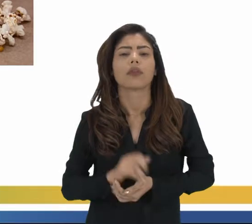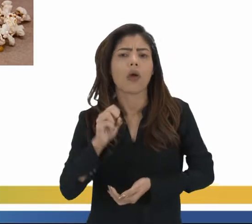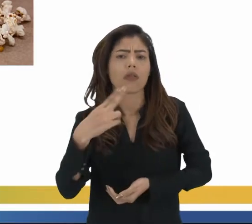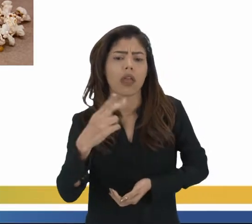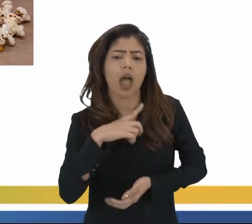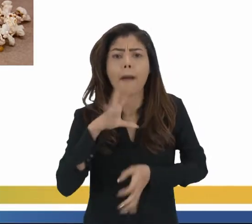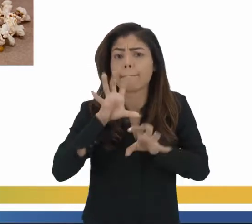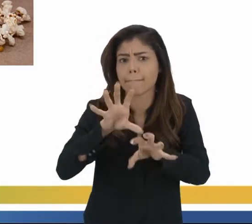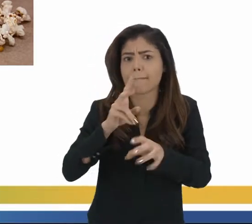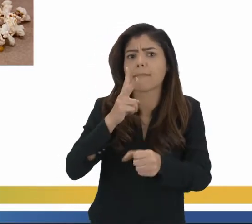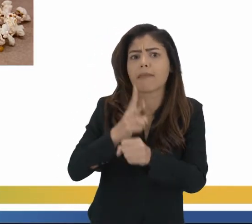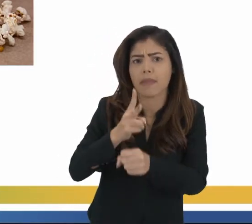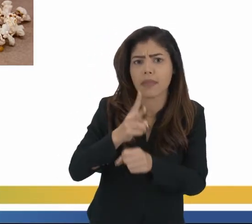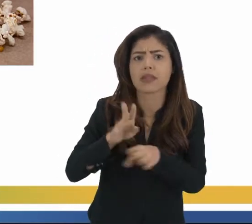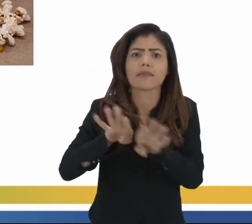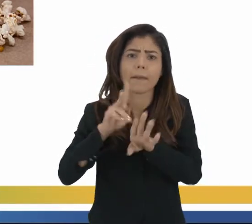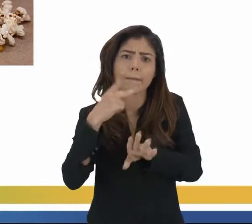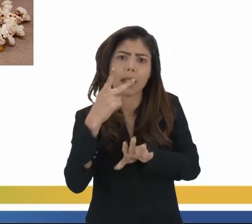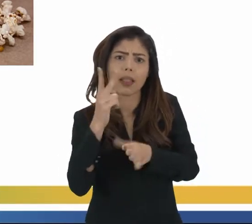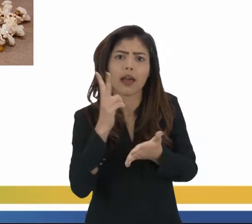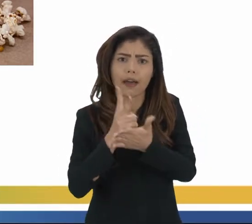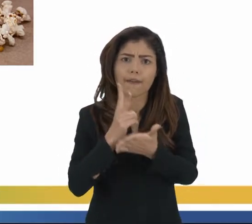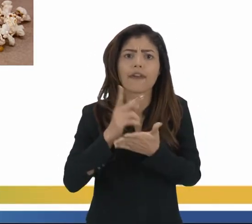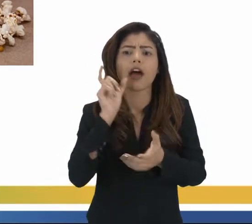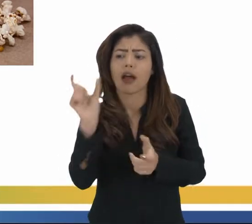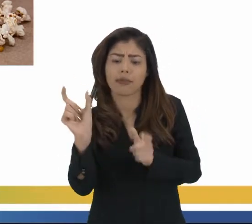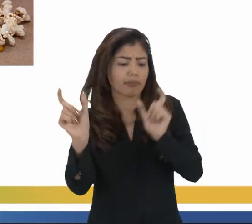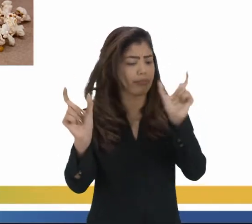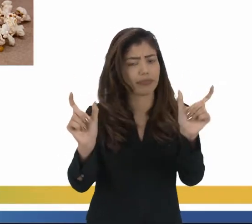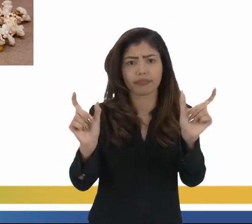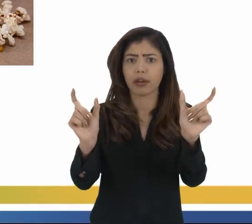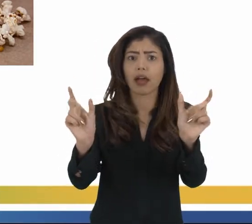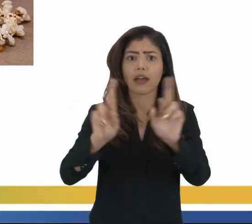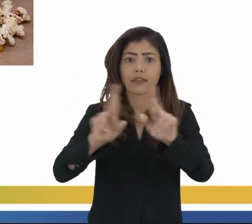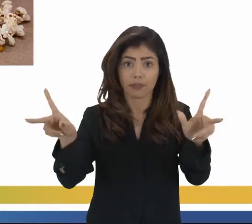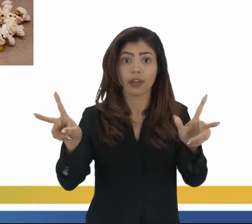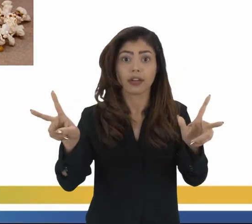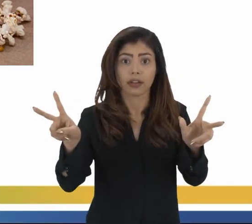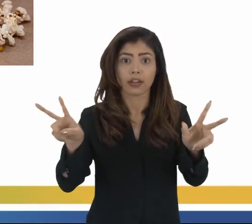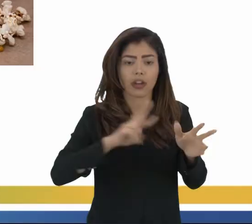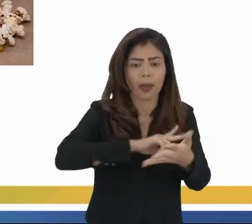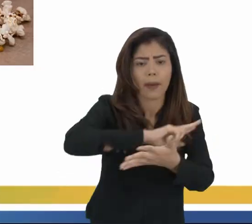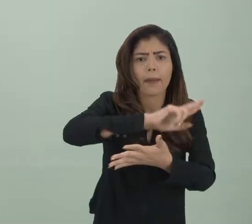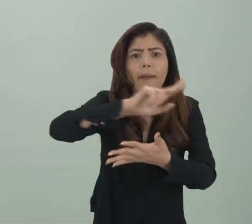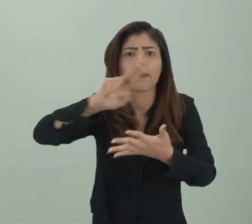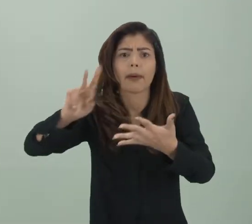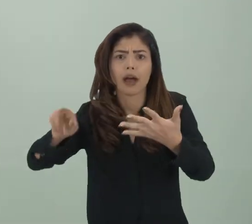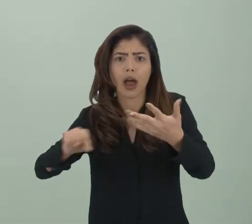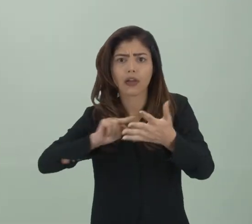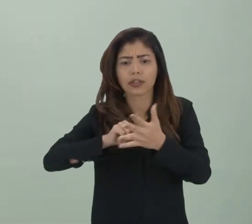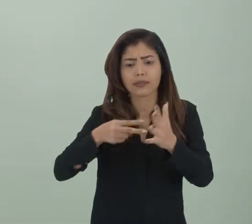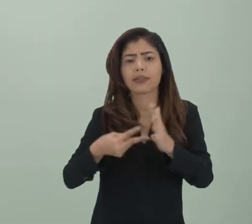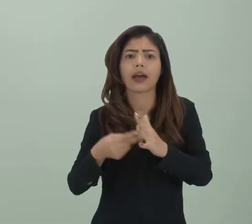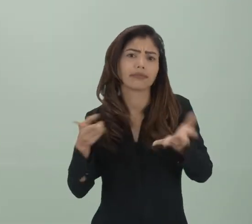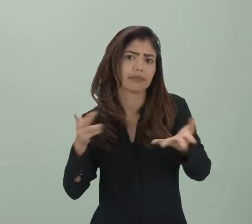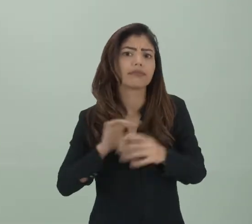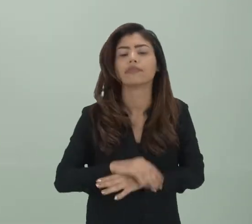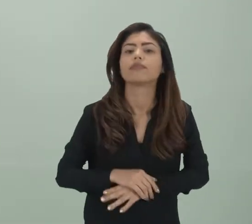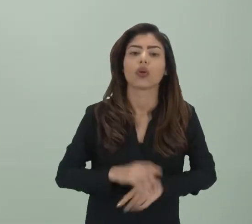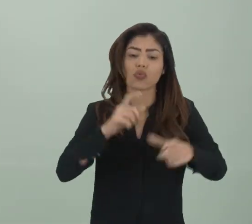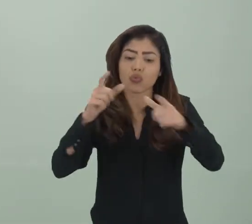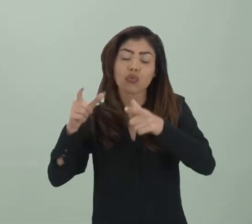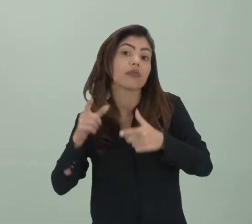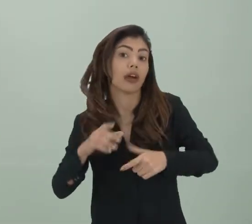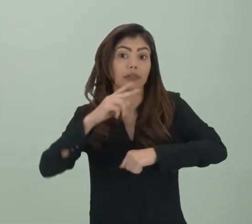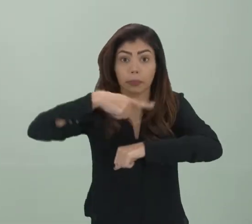mesma palavra, um mesmo objeto, pode ter palavras variadas e diferentes dependendo da localização.